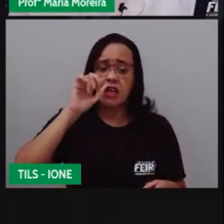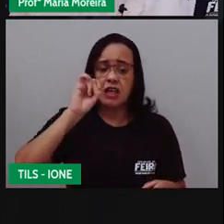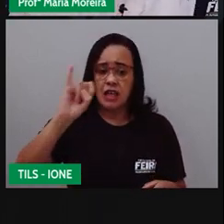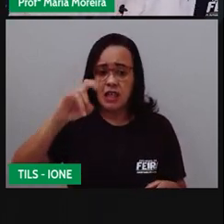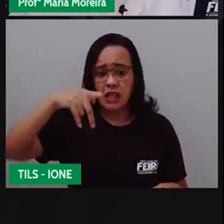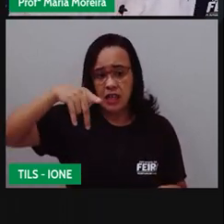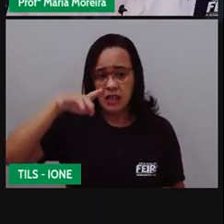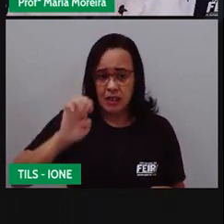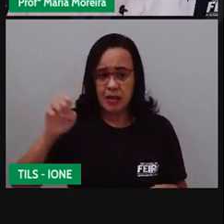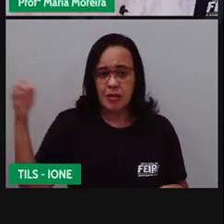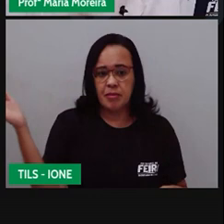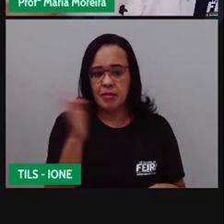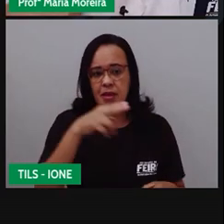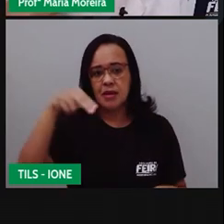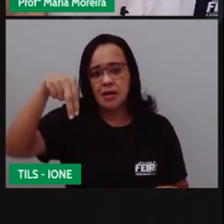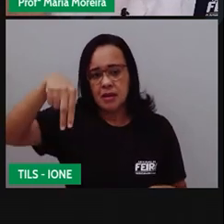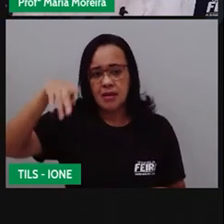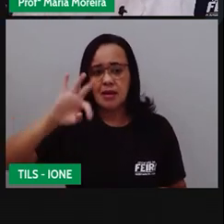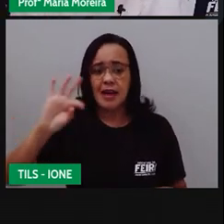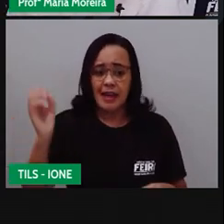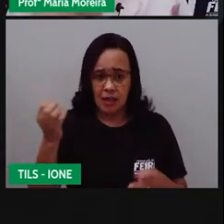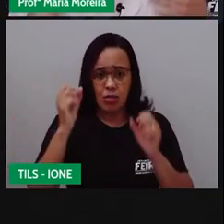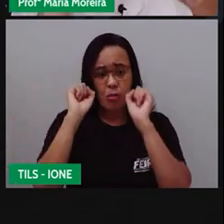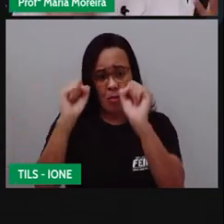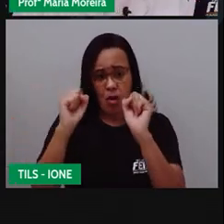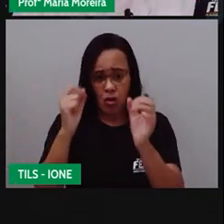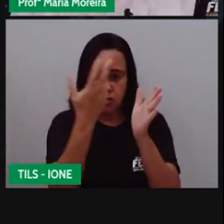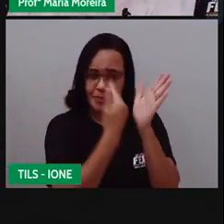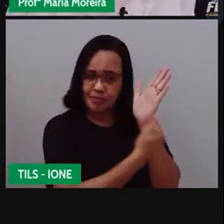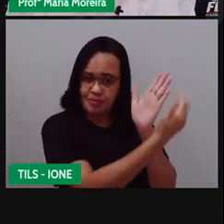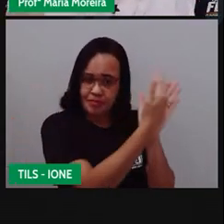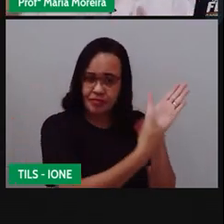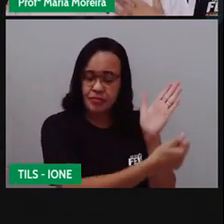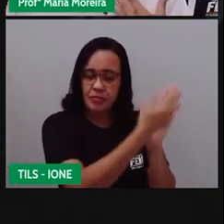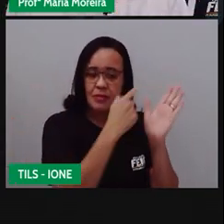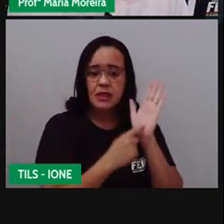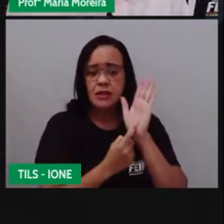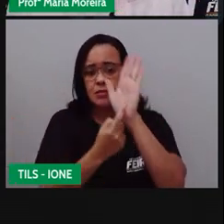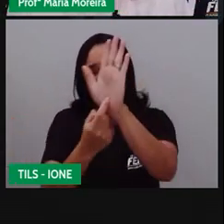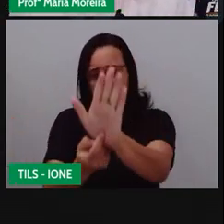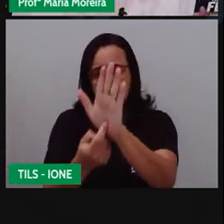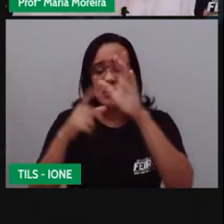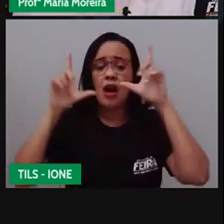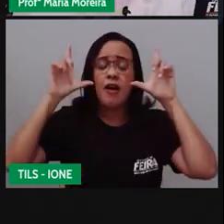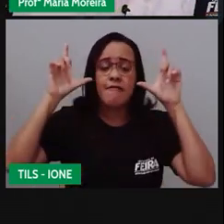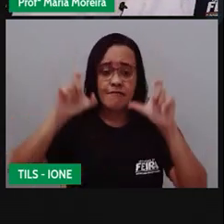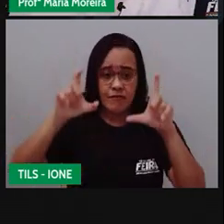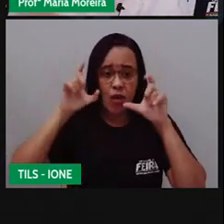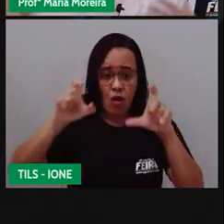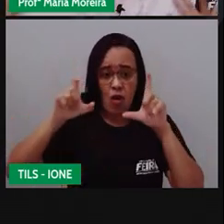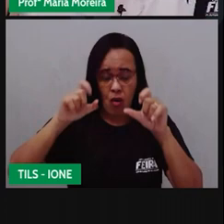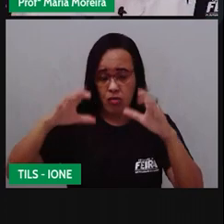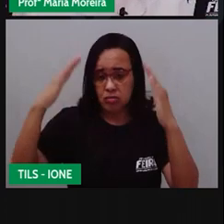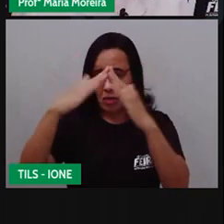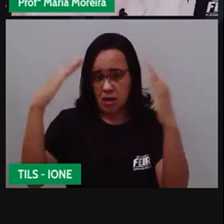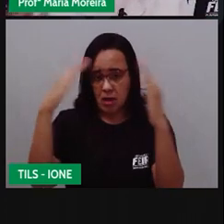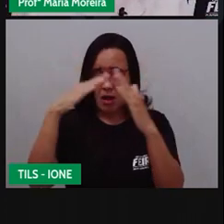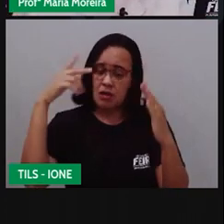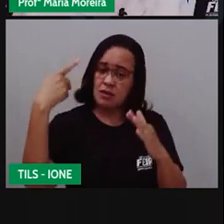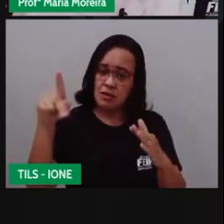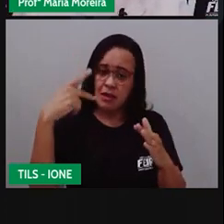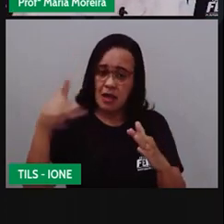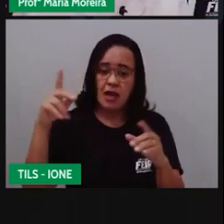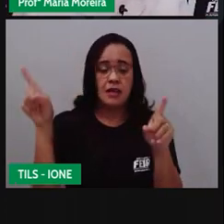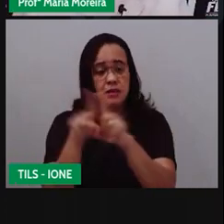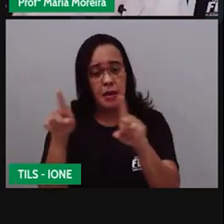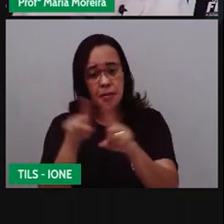eu vou falar sobre Felipe Neto. Eu vou fazer o quê? Desenhar, mostrar ele. Eu posso colocar uma foto da casa dele. Posso ilustrar, não tenho